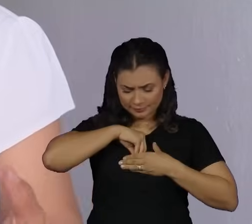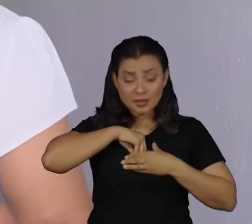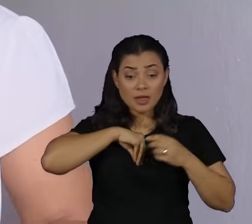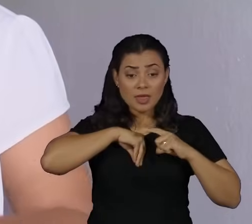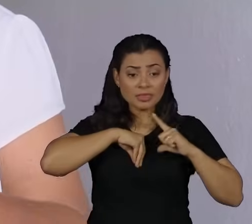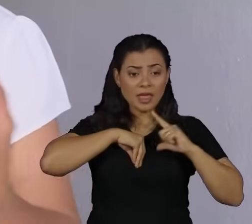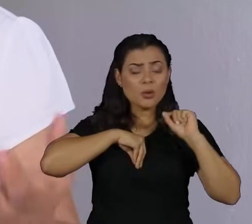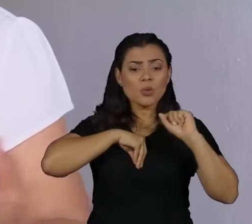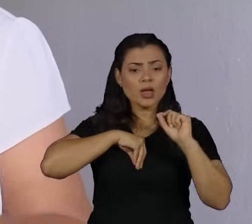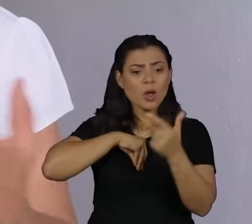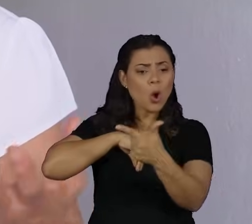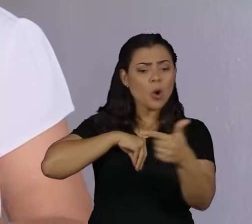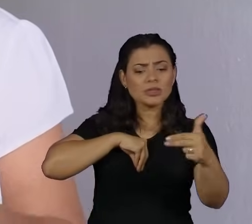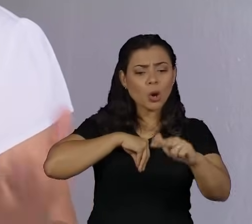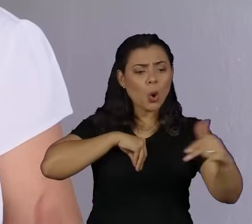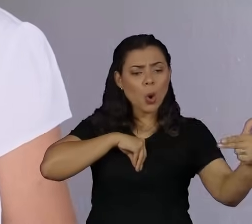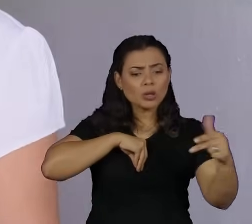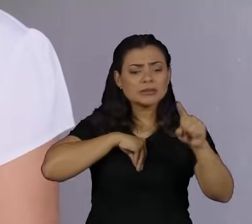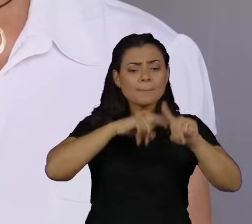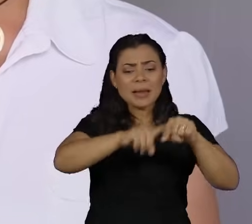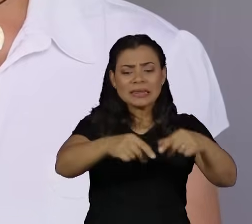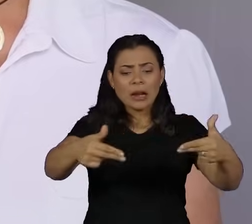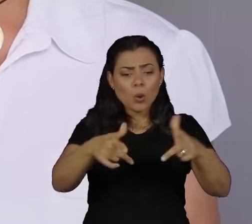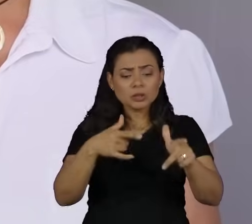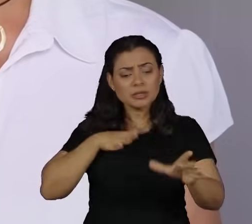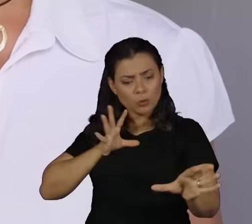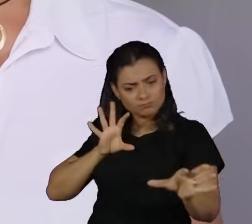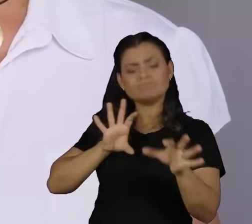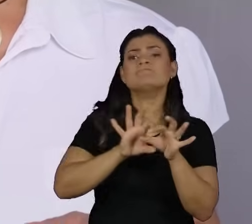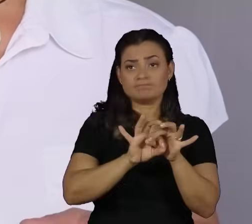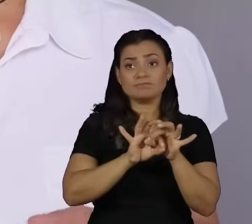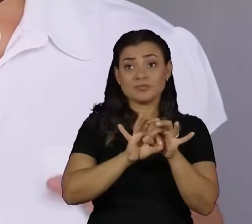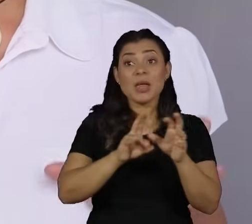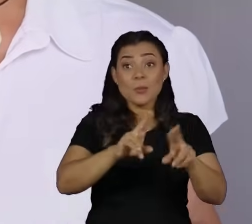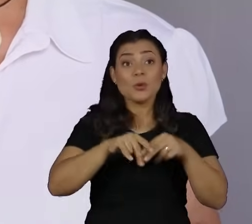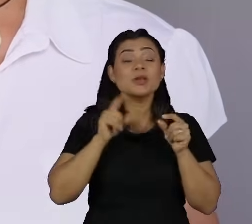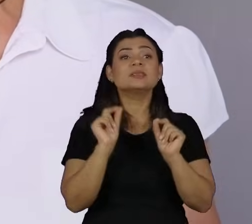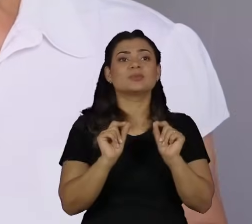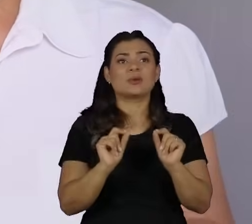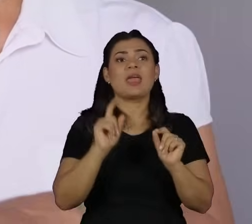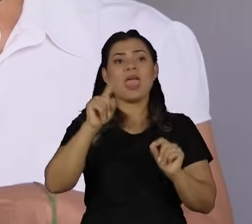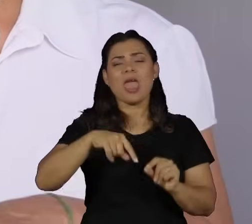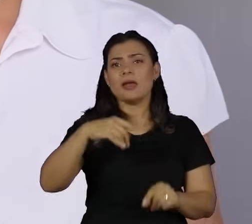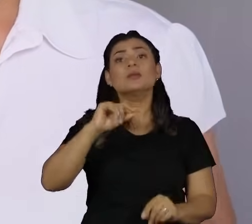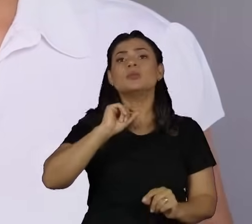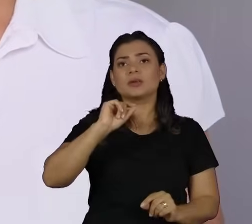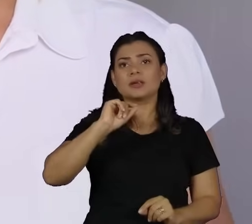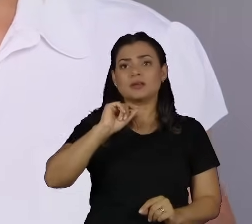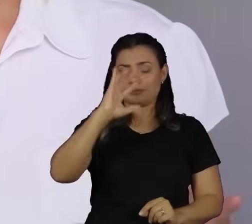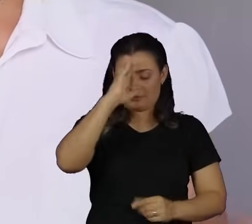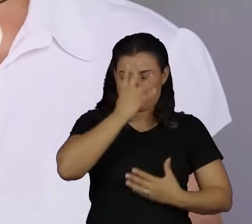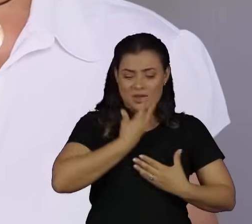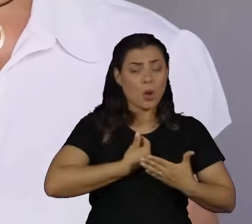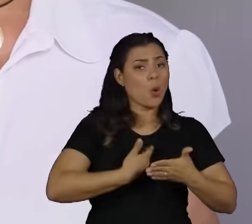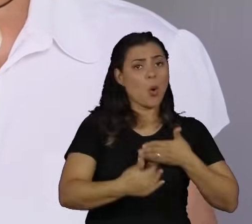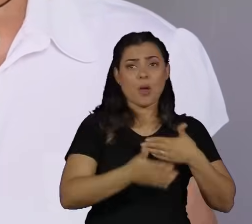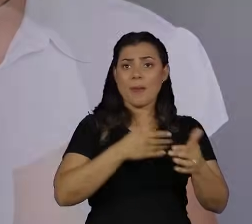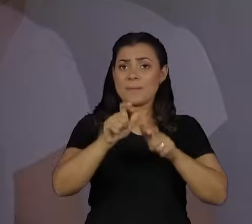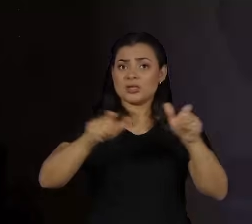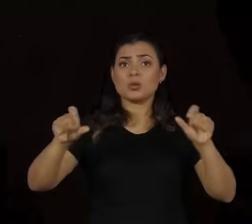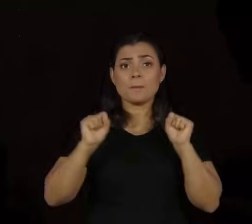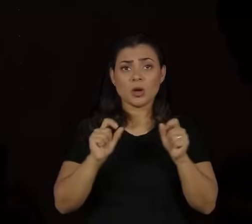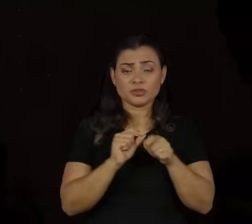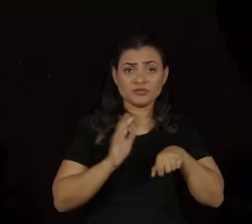e a energia do material que você está usando. E simpatia é um ritual que qualquer pessoa pode fazer.